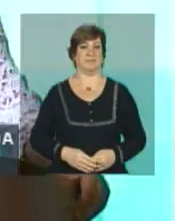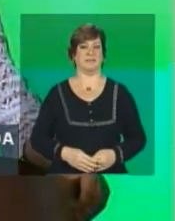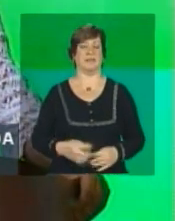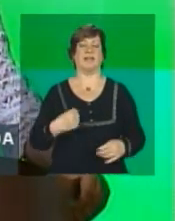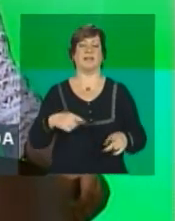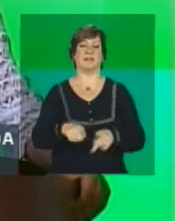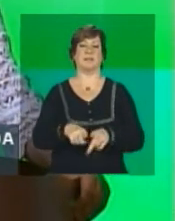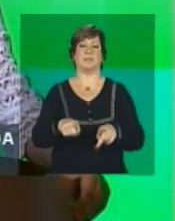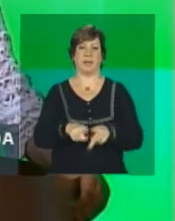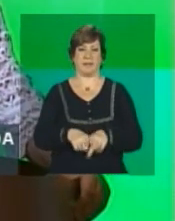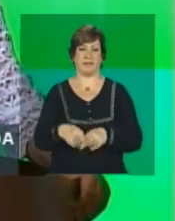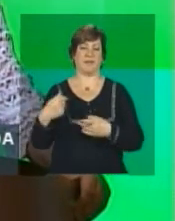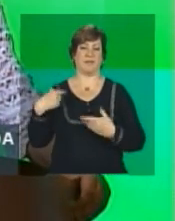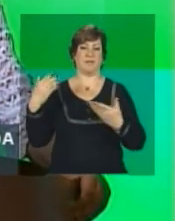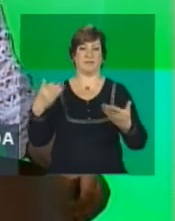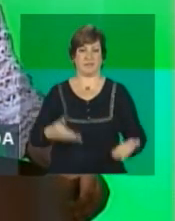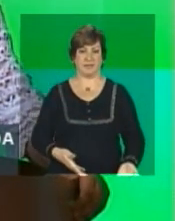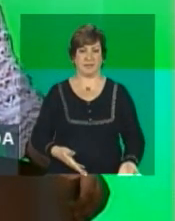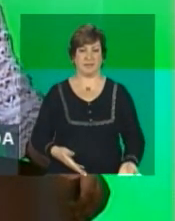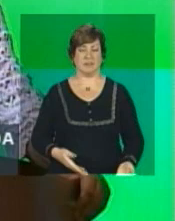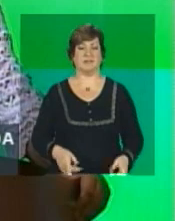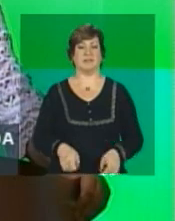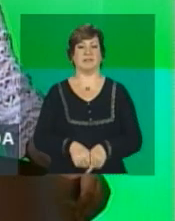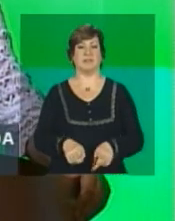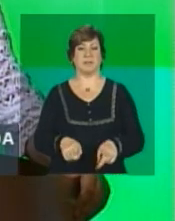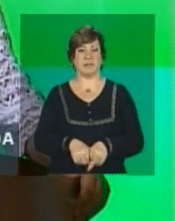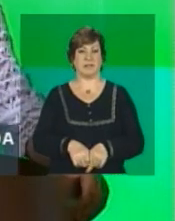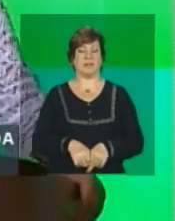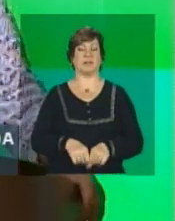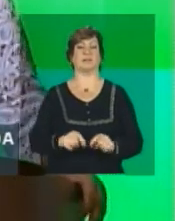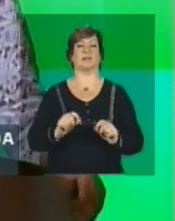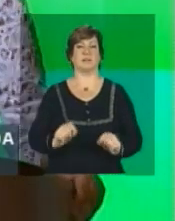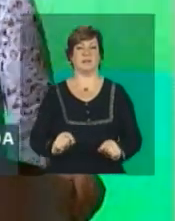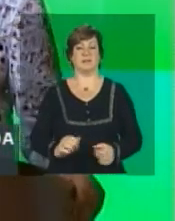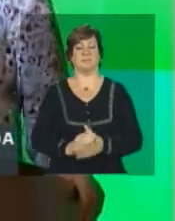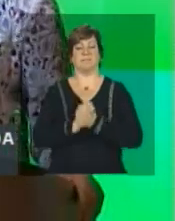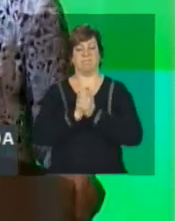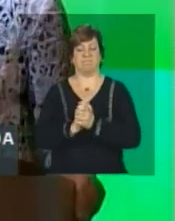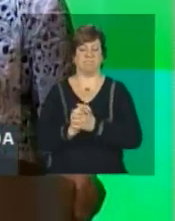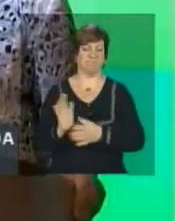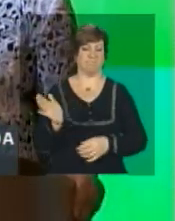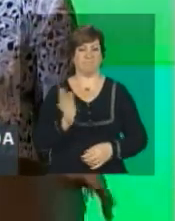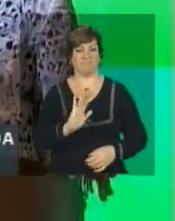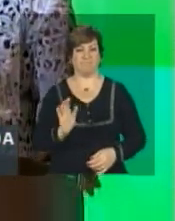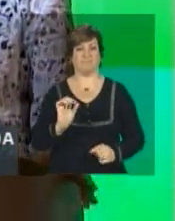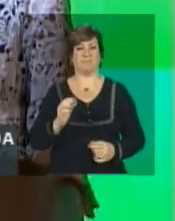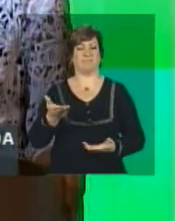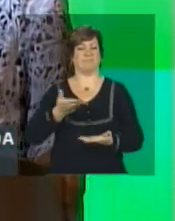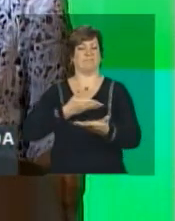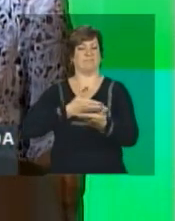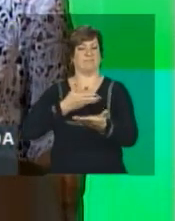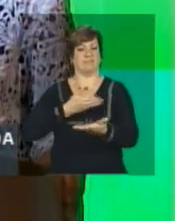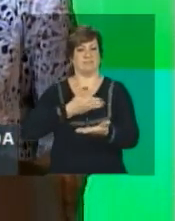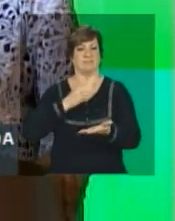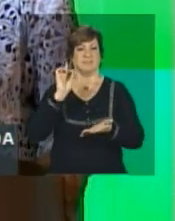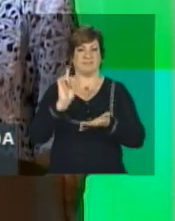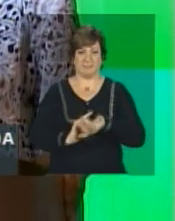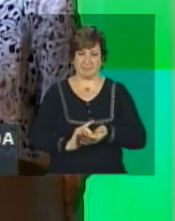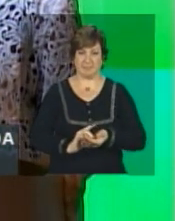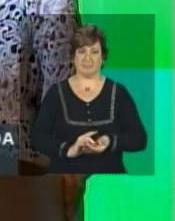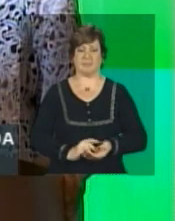Venho também para me despedir de um grande companheiro, um grande